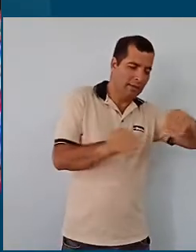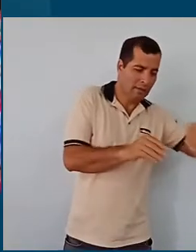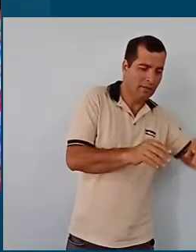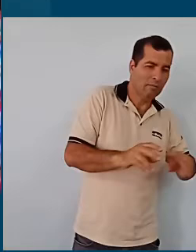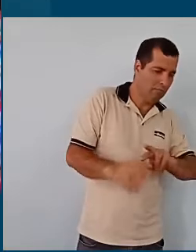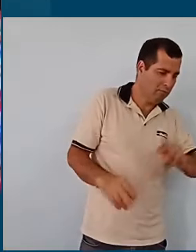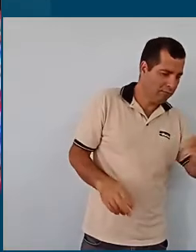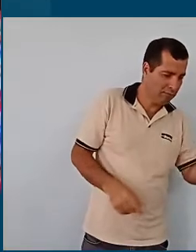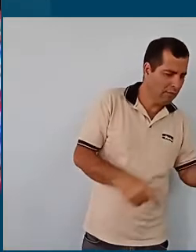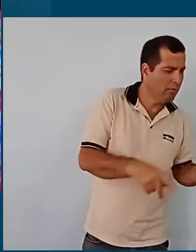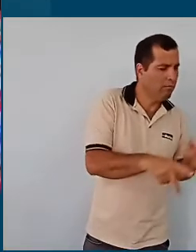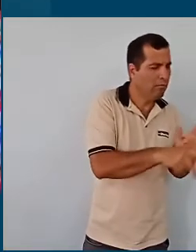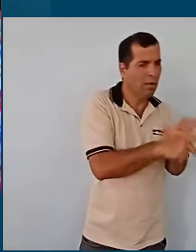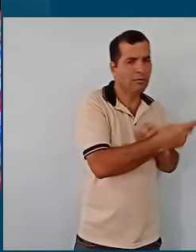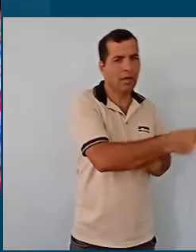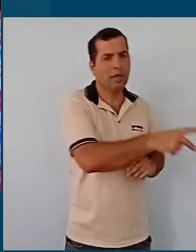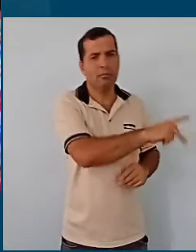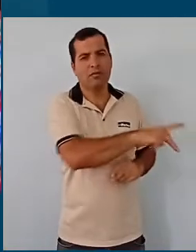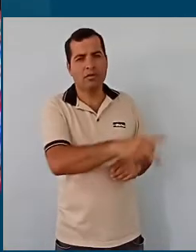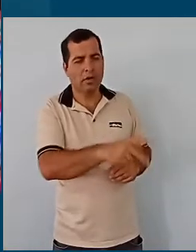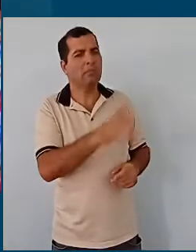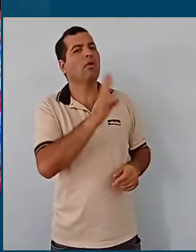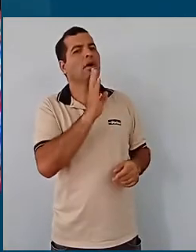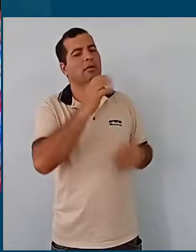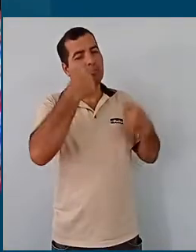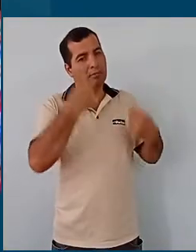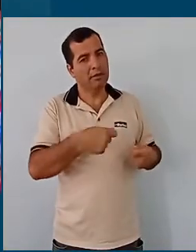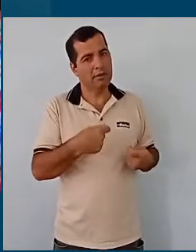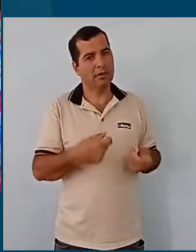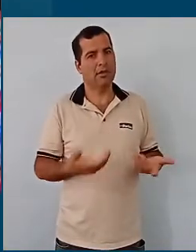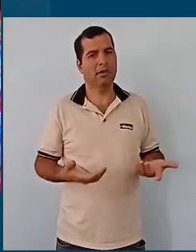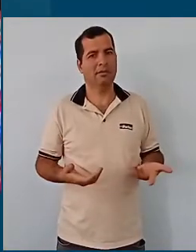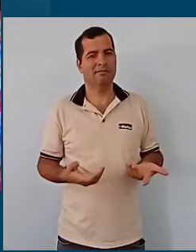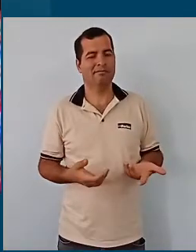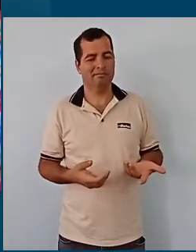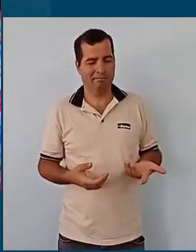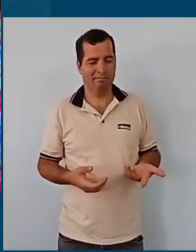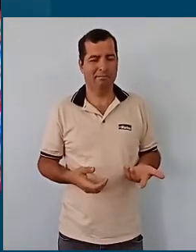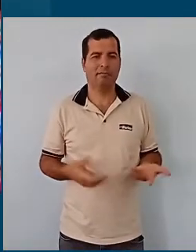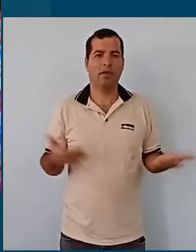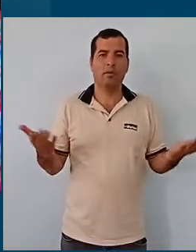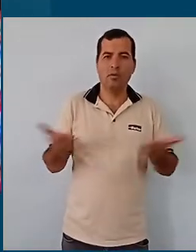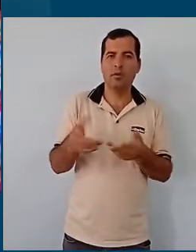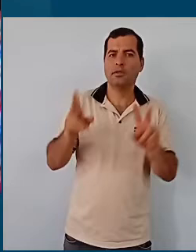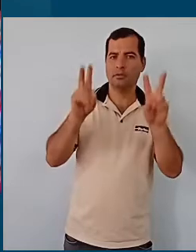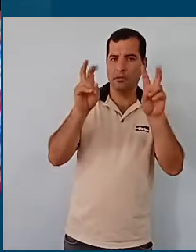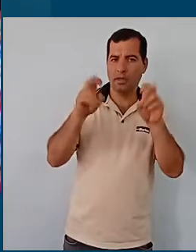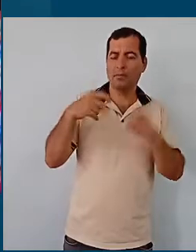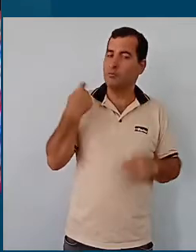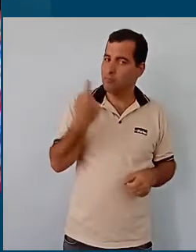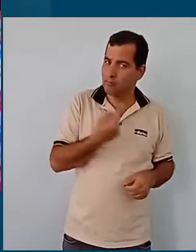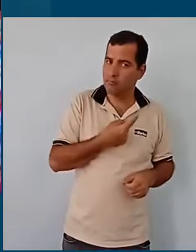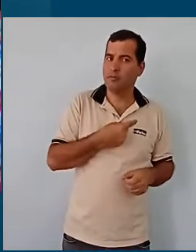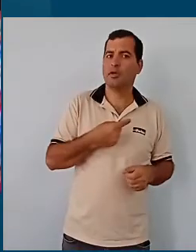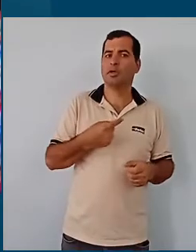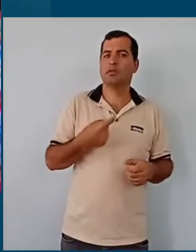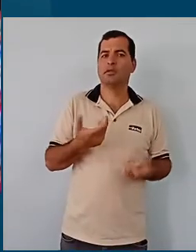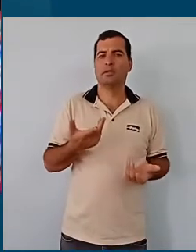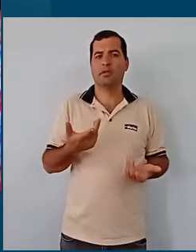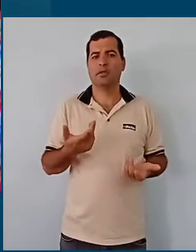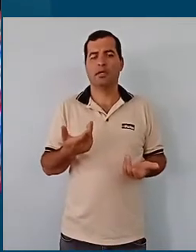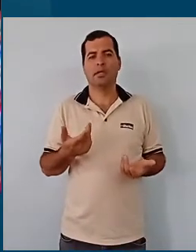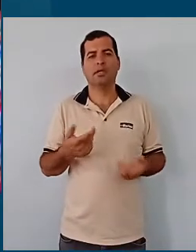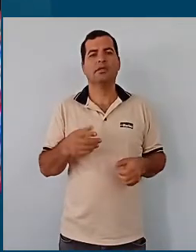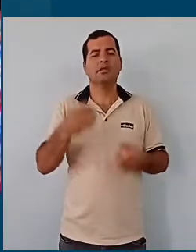seu percurso anterior, né? Então, nós vamos falar muito hoje de o quanto, né, as professoras e professores das